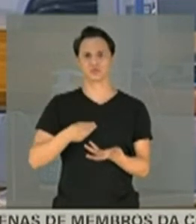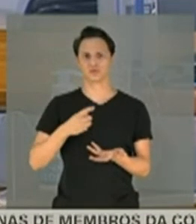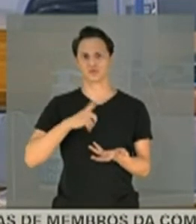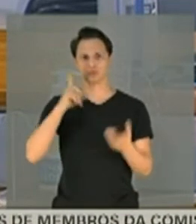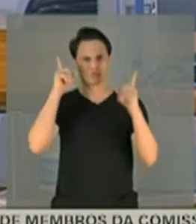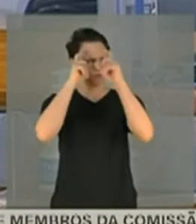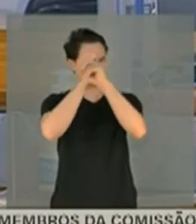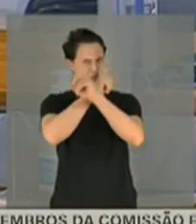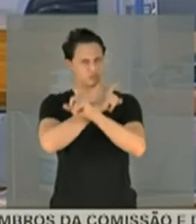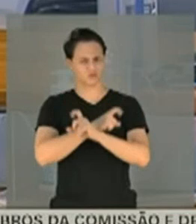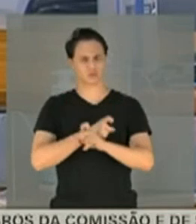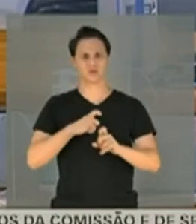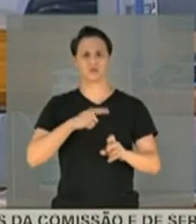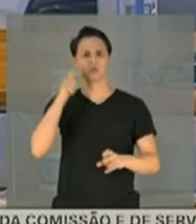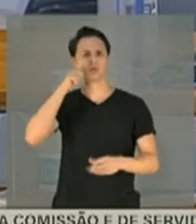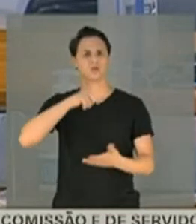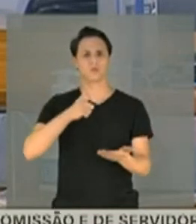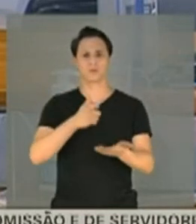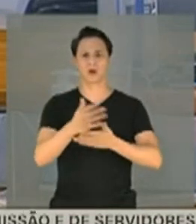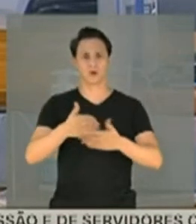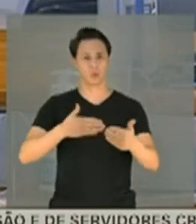dificuldade para adquirir qualquer vacina?